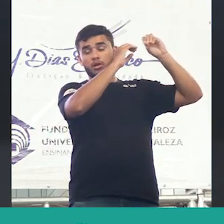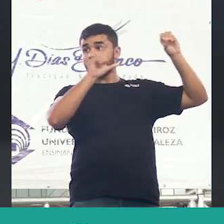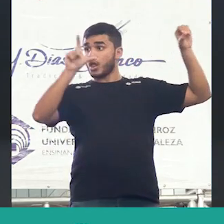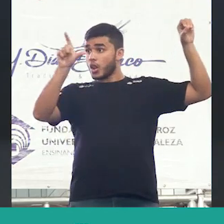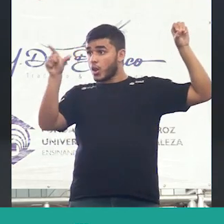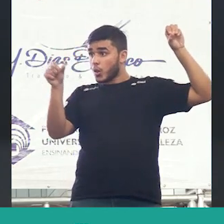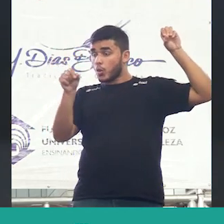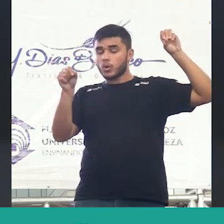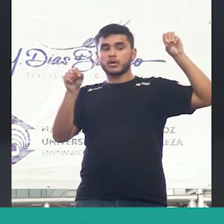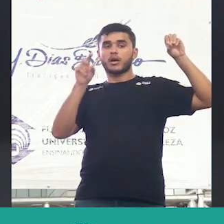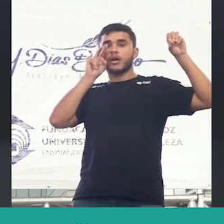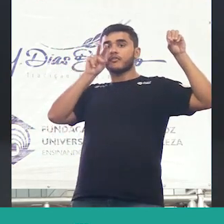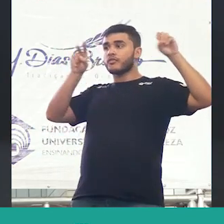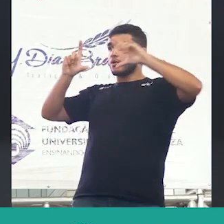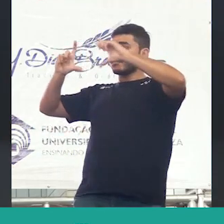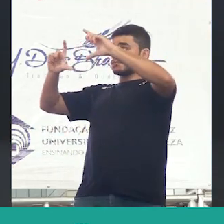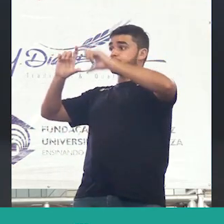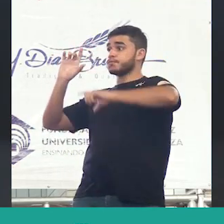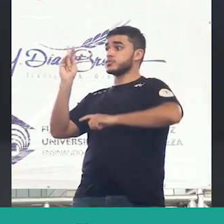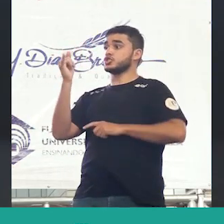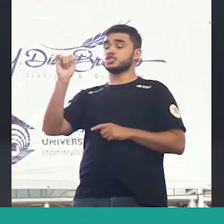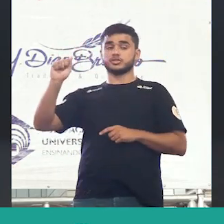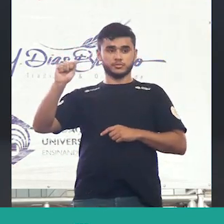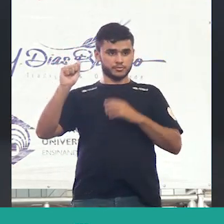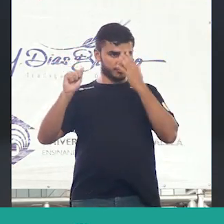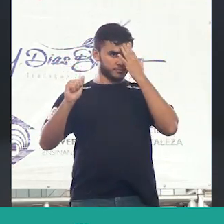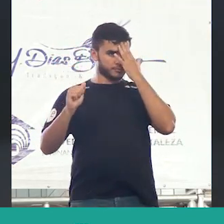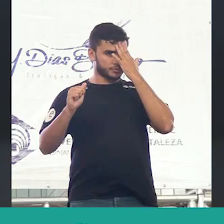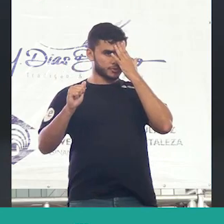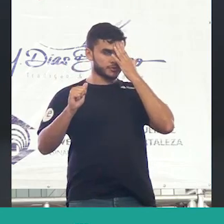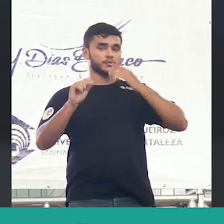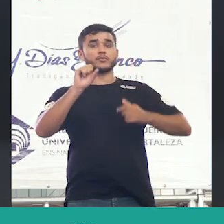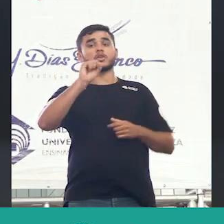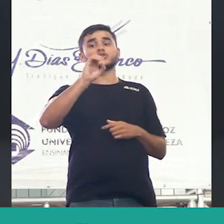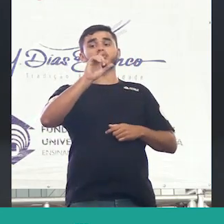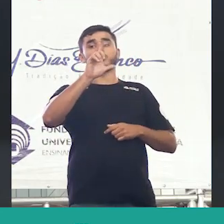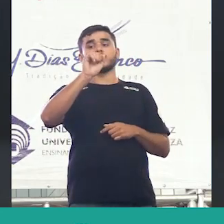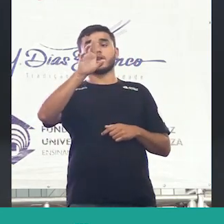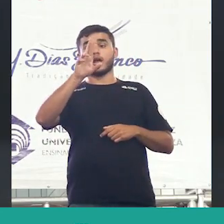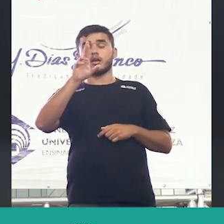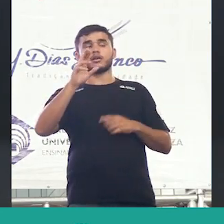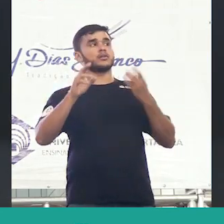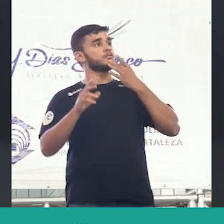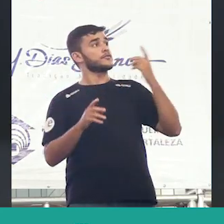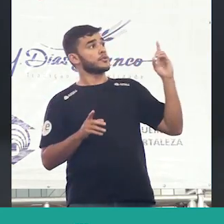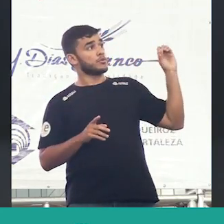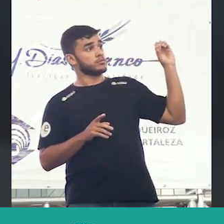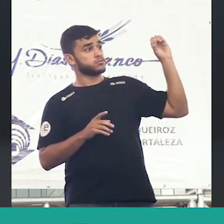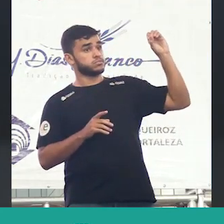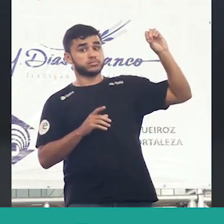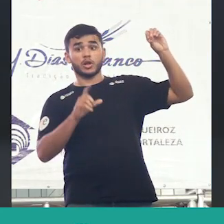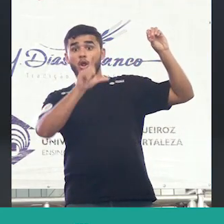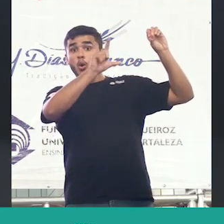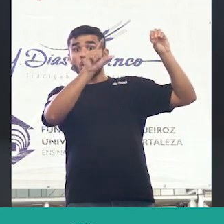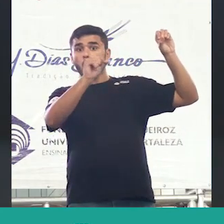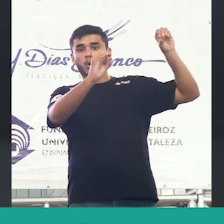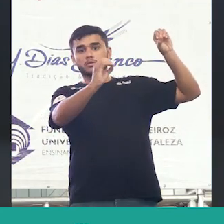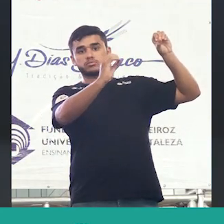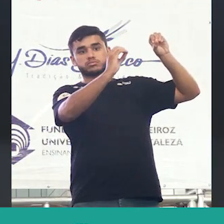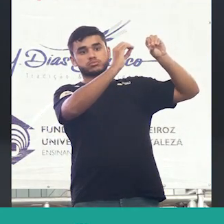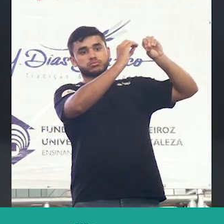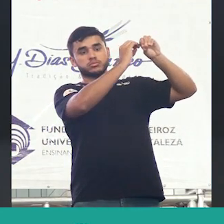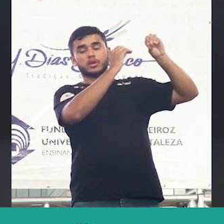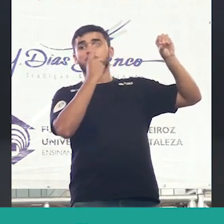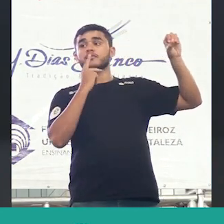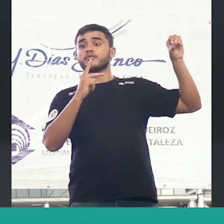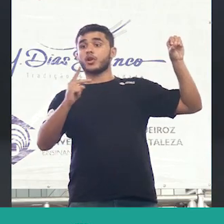meio. Só acontece eclipse lunar em lua cheia. É a Terra que fica no meio. Vocês estão me entendendo ou não? Estão